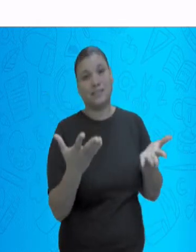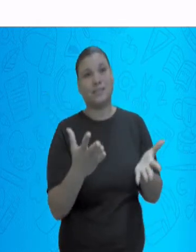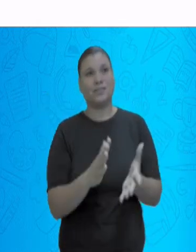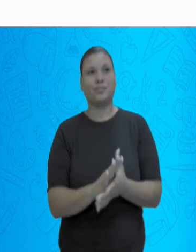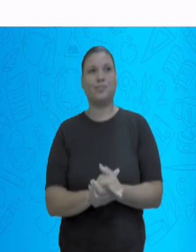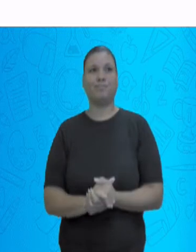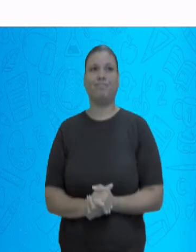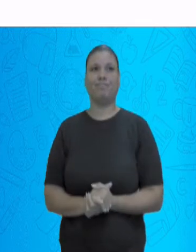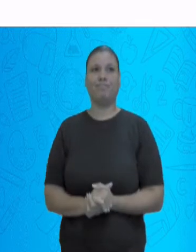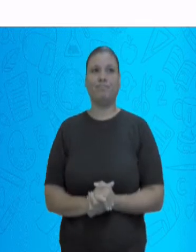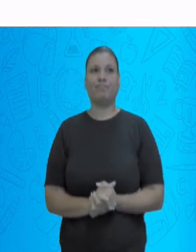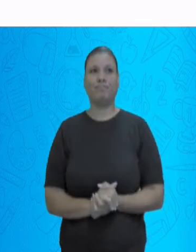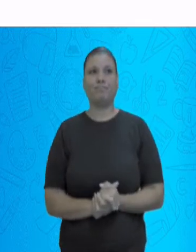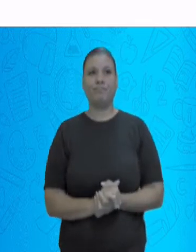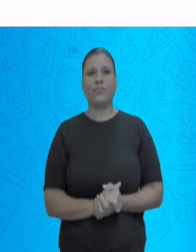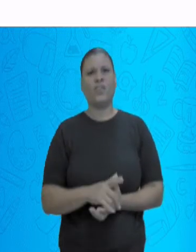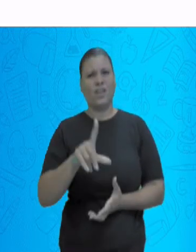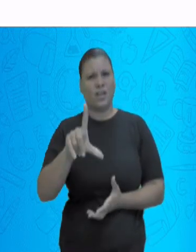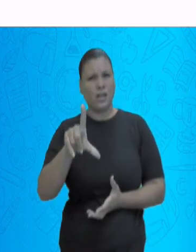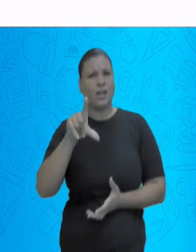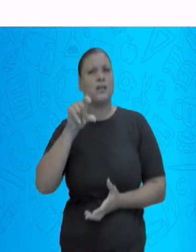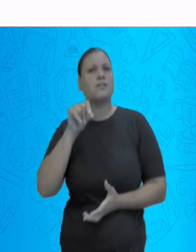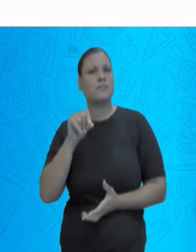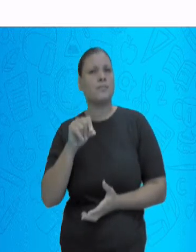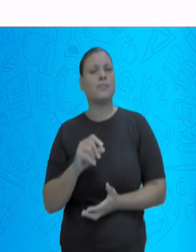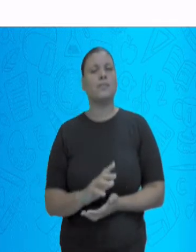de grandes formalidades.